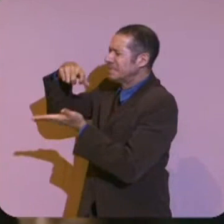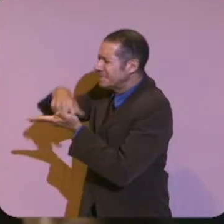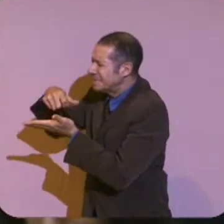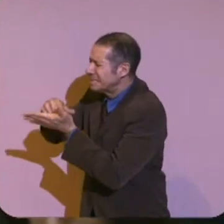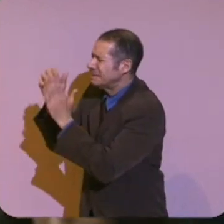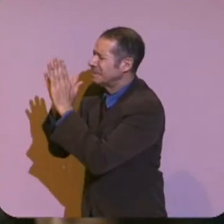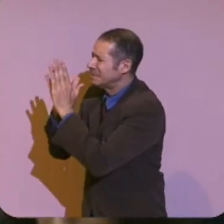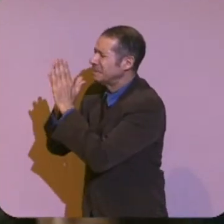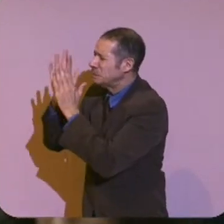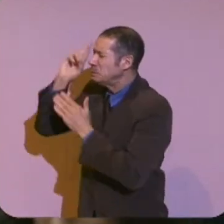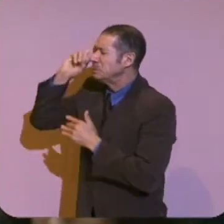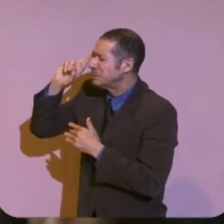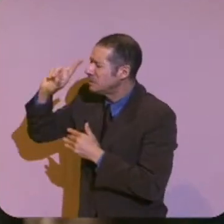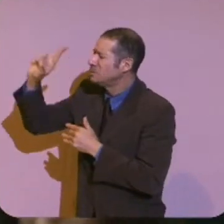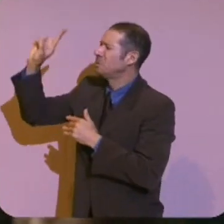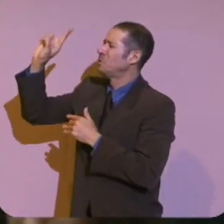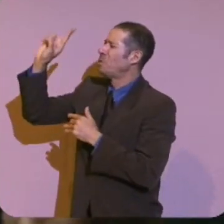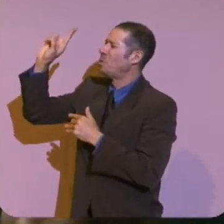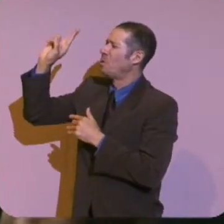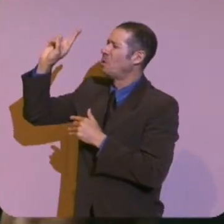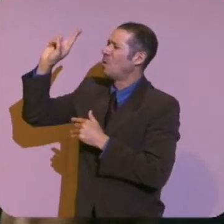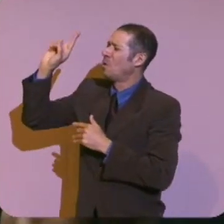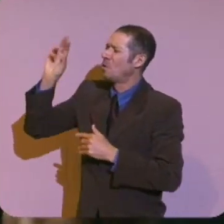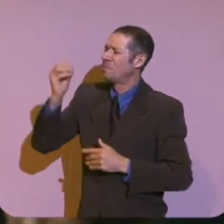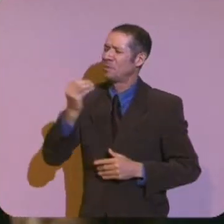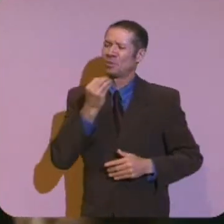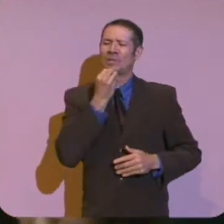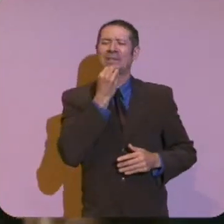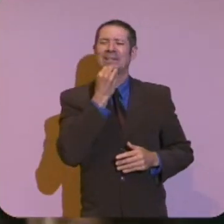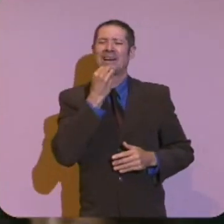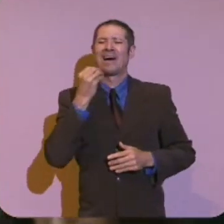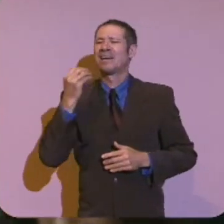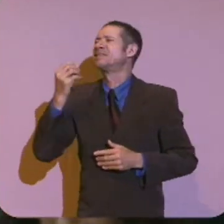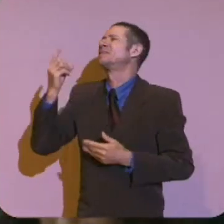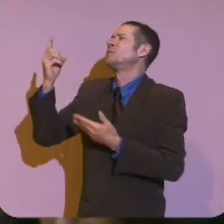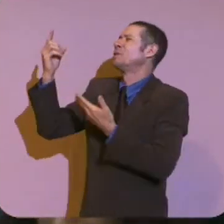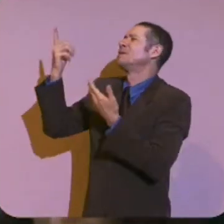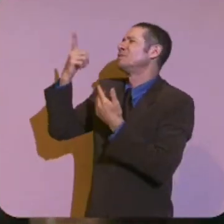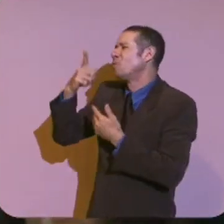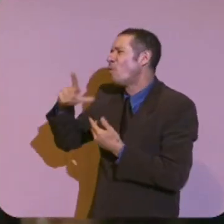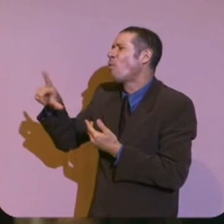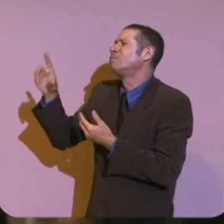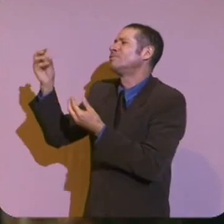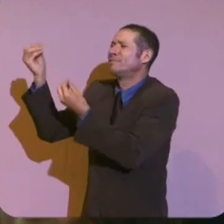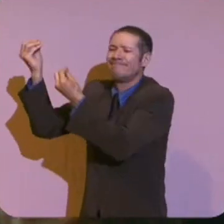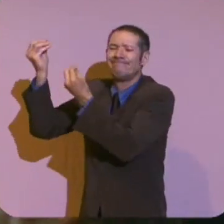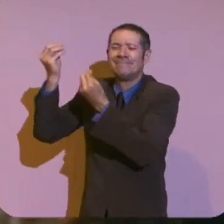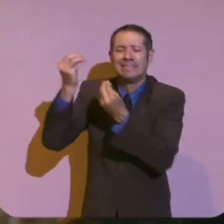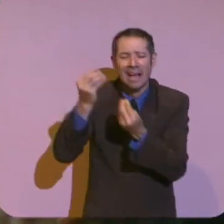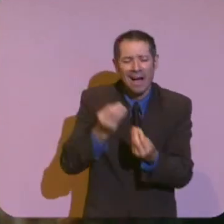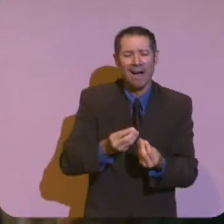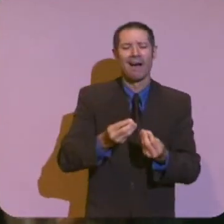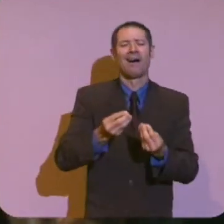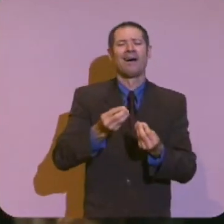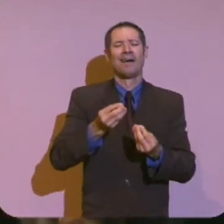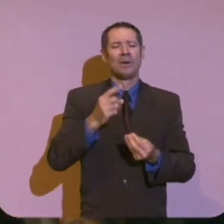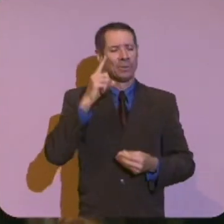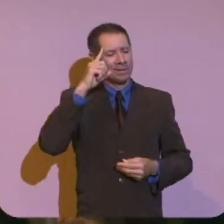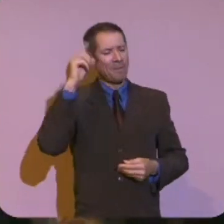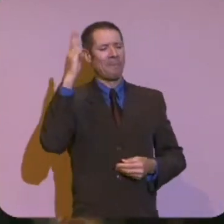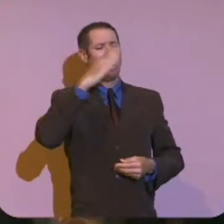Senhor, dá mais uma oportunidade, dá mais uma, Senhor, porque eu sei que o dia mau vai